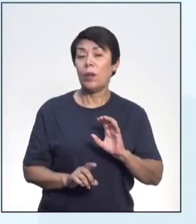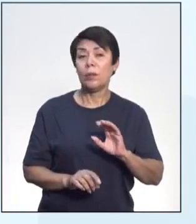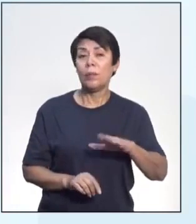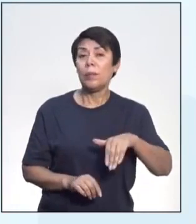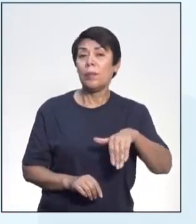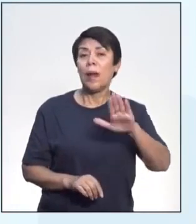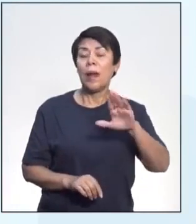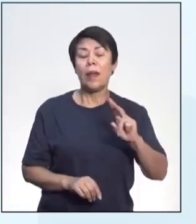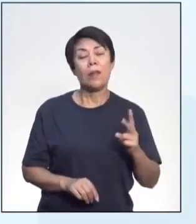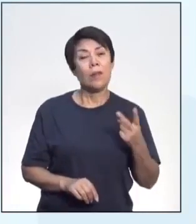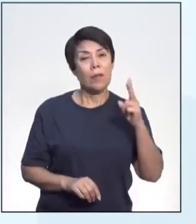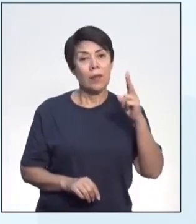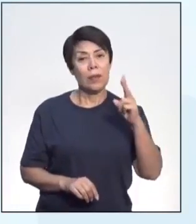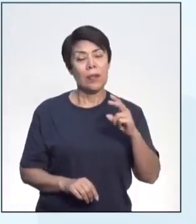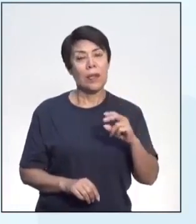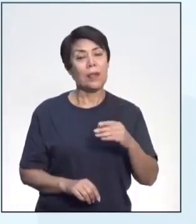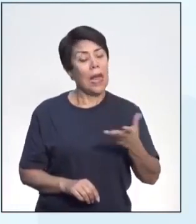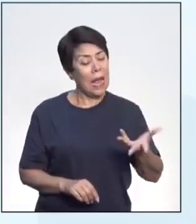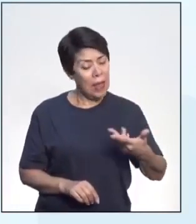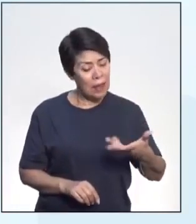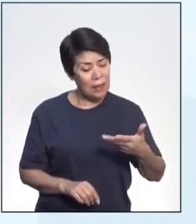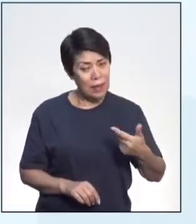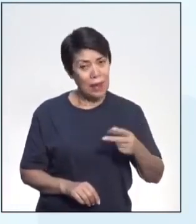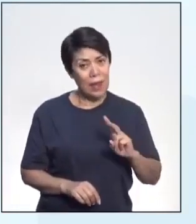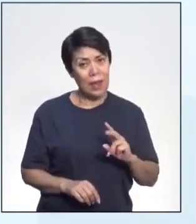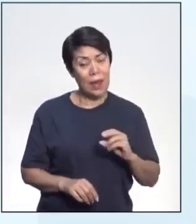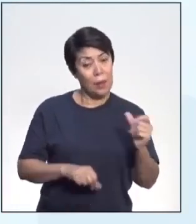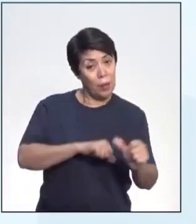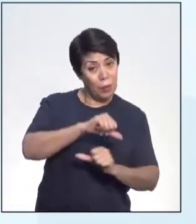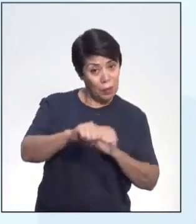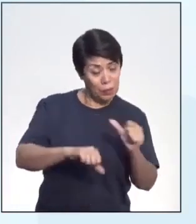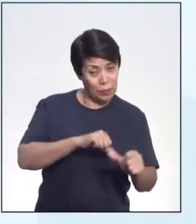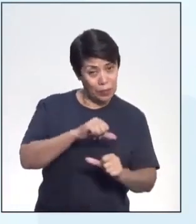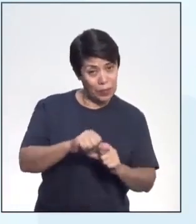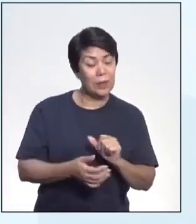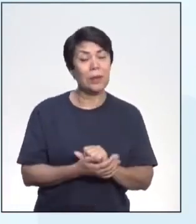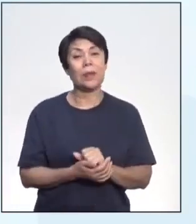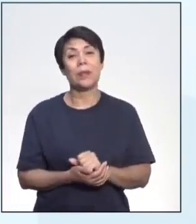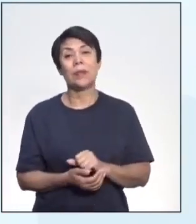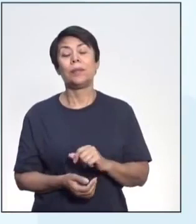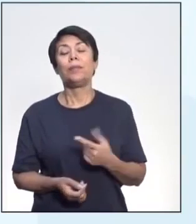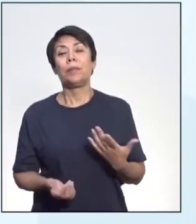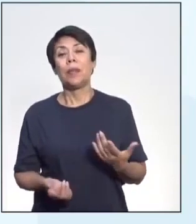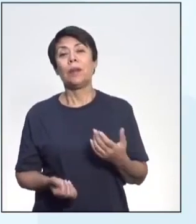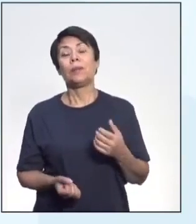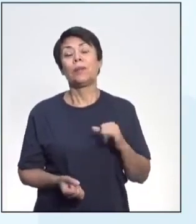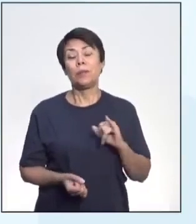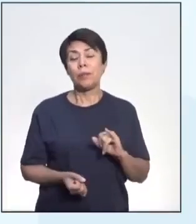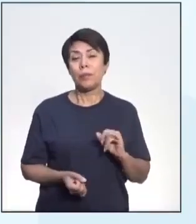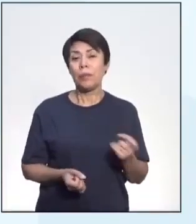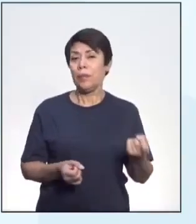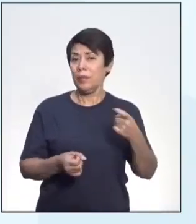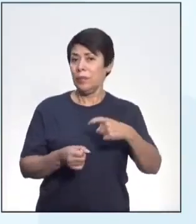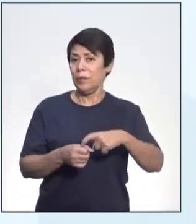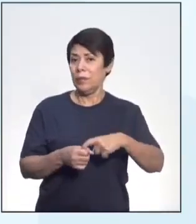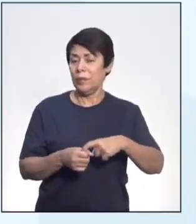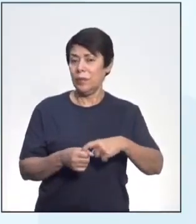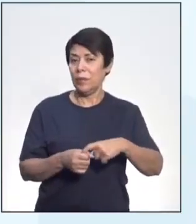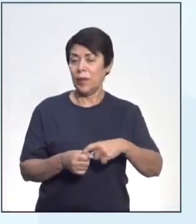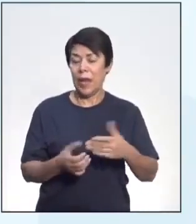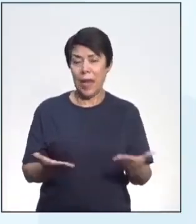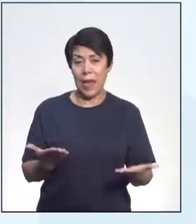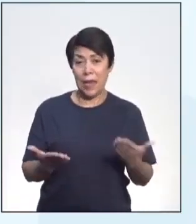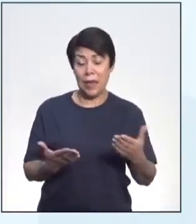velocidade. A ação do catalisador, ele acelera a velocidade da reação, isto é, no caso da reação ser reversível, faz com que ele atinja o equilíbrio